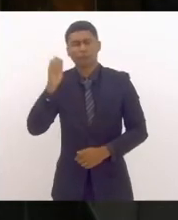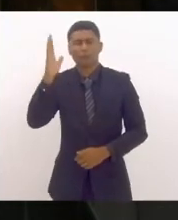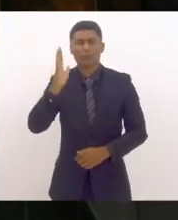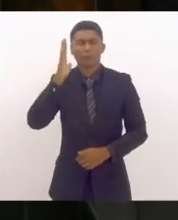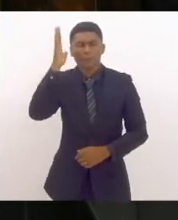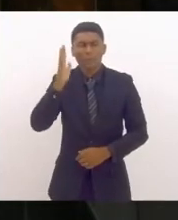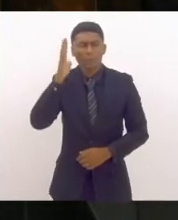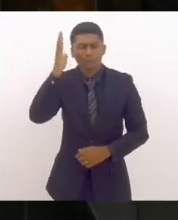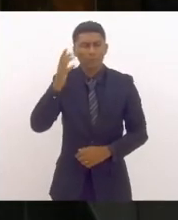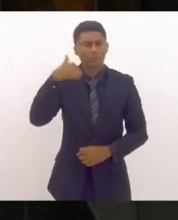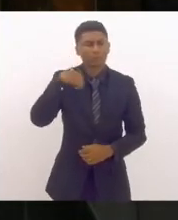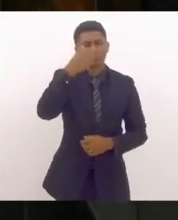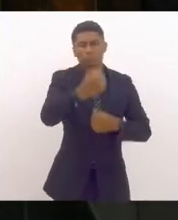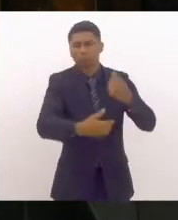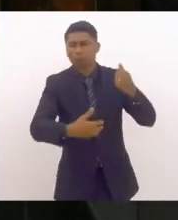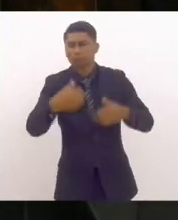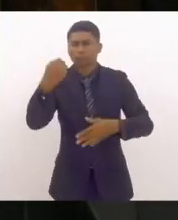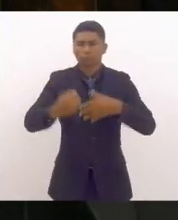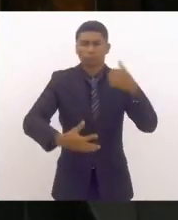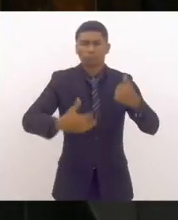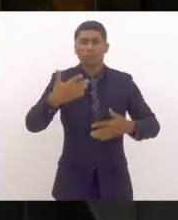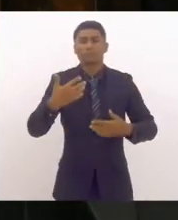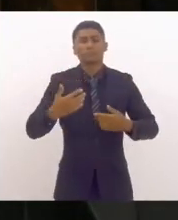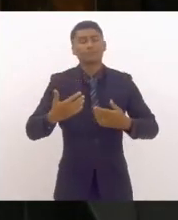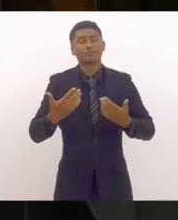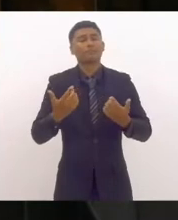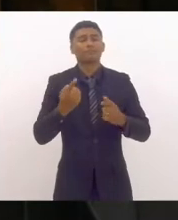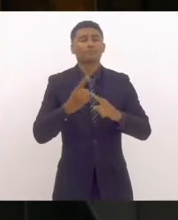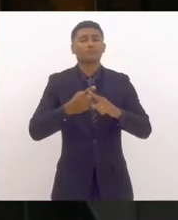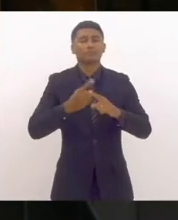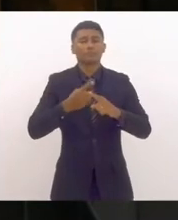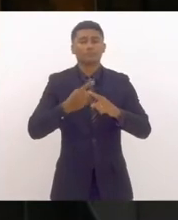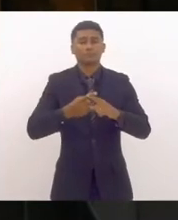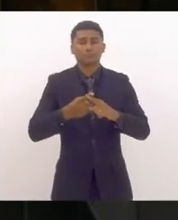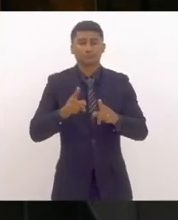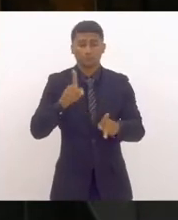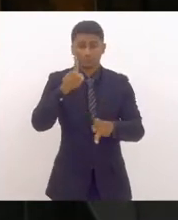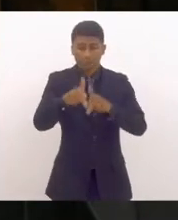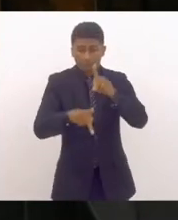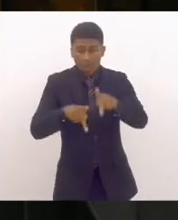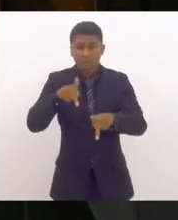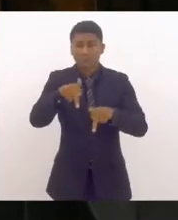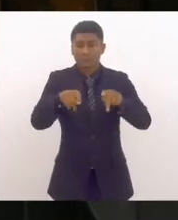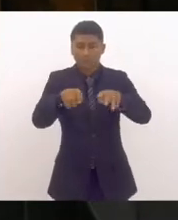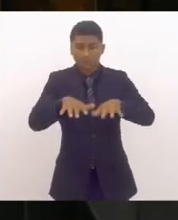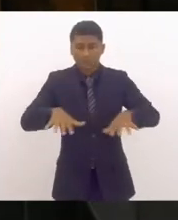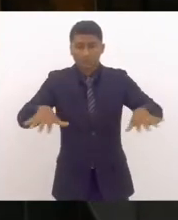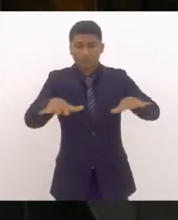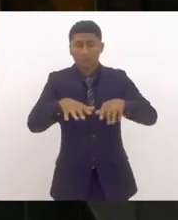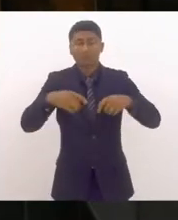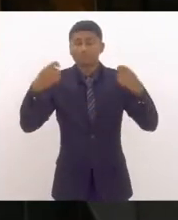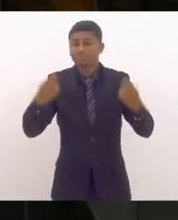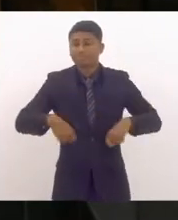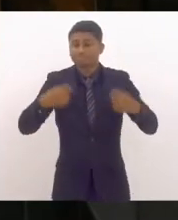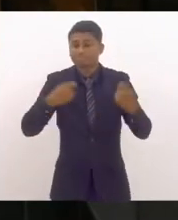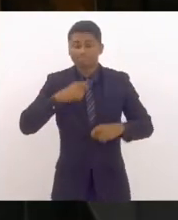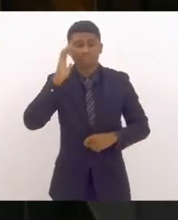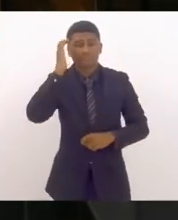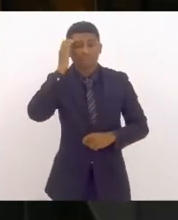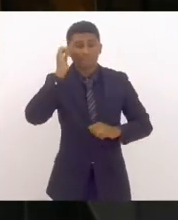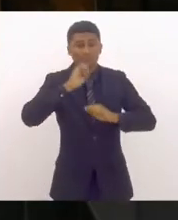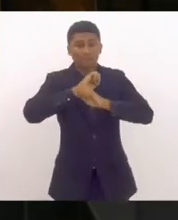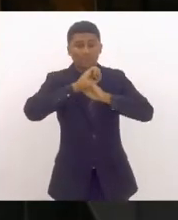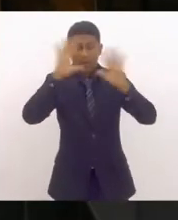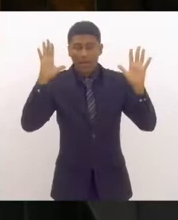aspecto importante para esclarecer a população quais são os deveres do